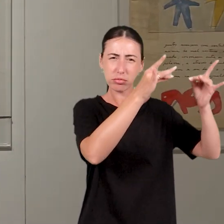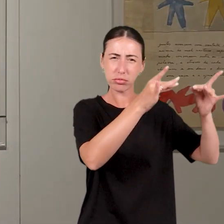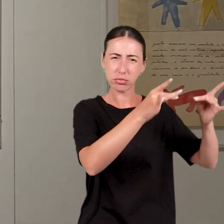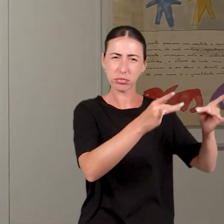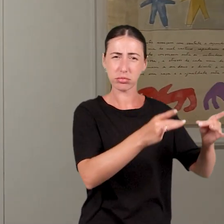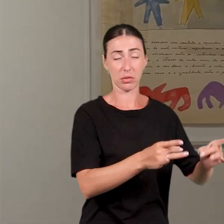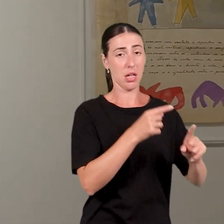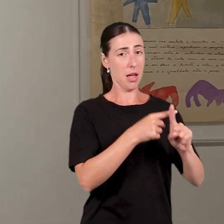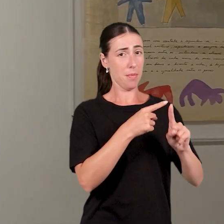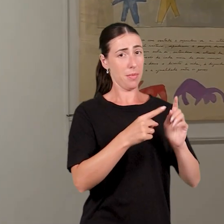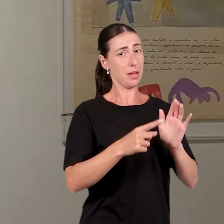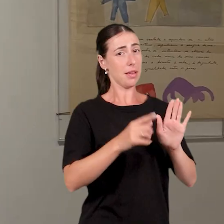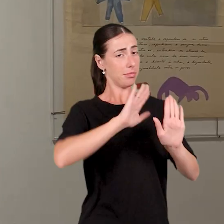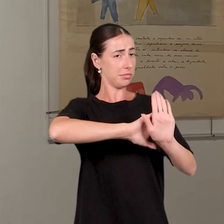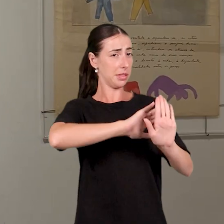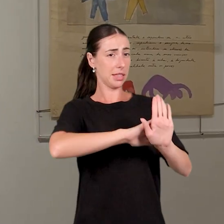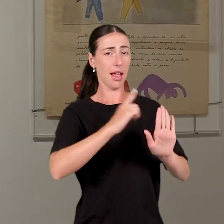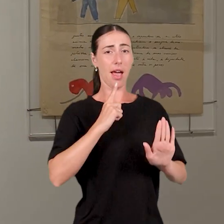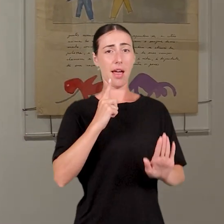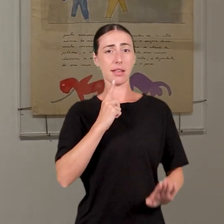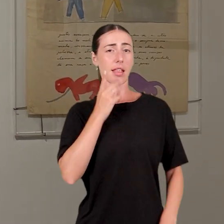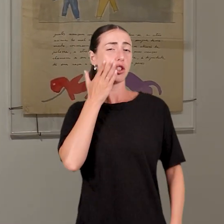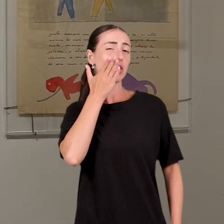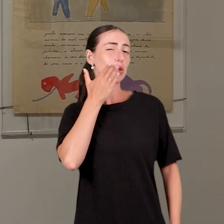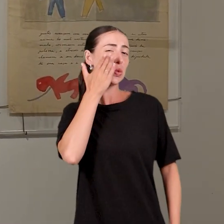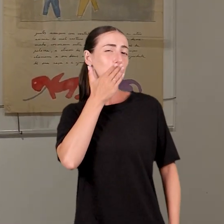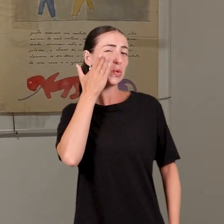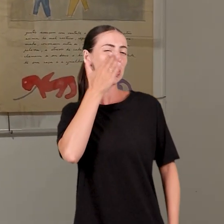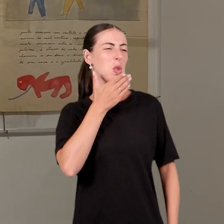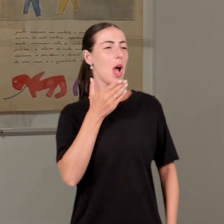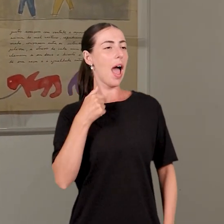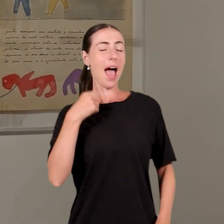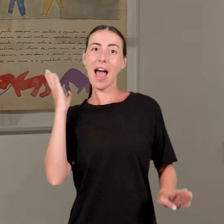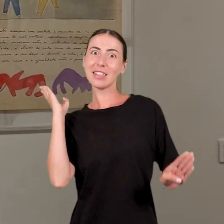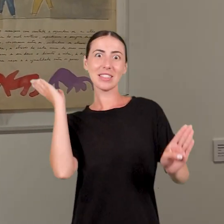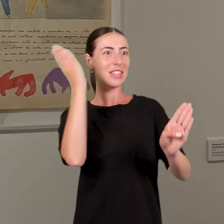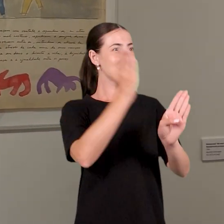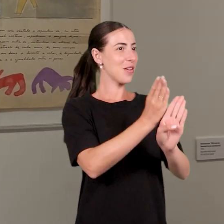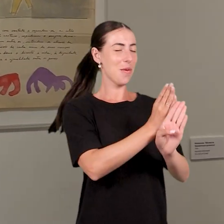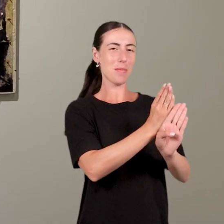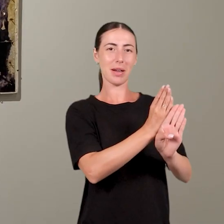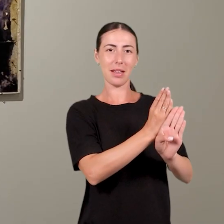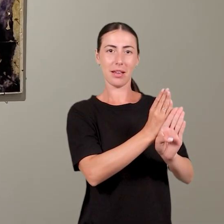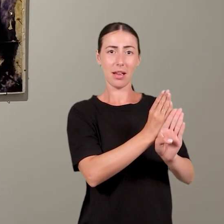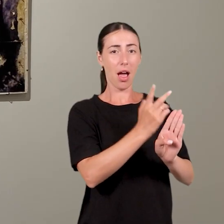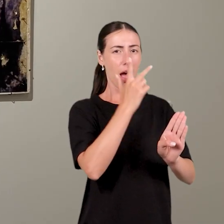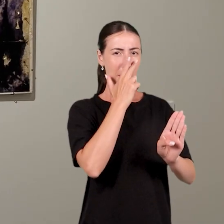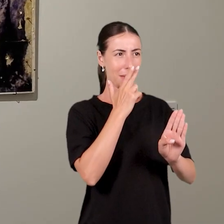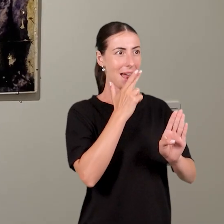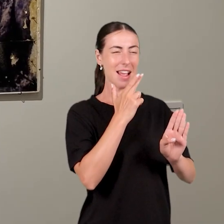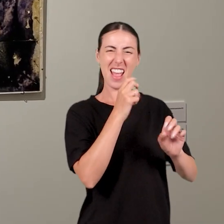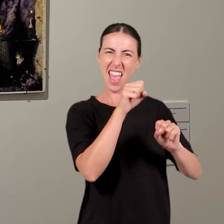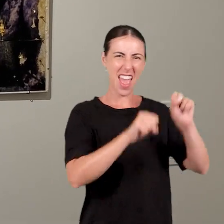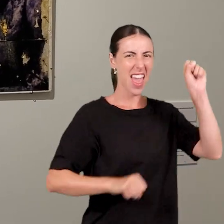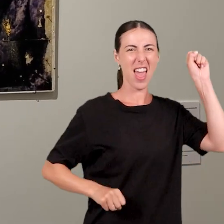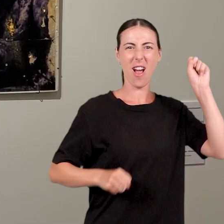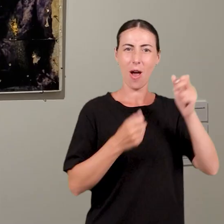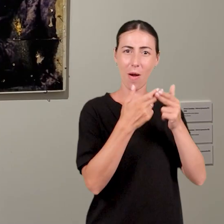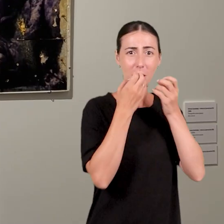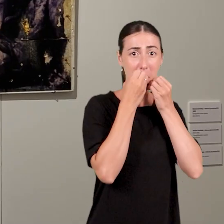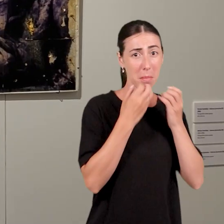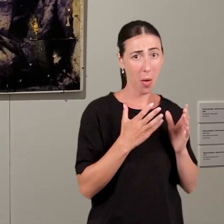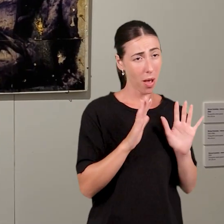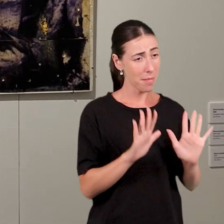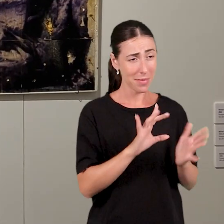feridos, exterminados. Um contramonumento ao discurso heróico do descobrimento. Também nas imagens de guerra apropriadas